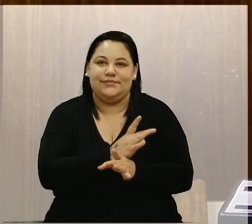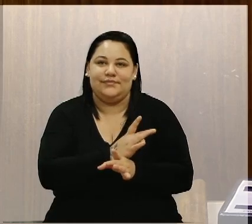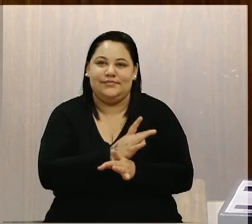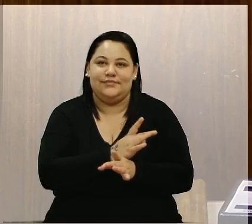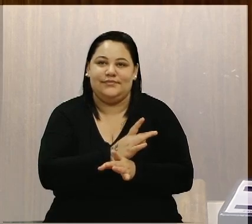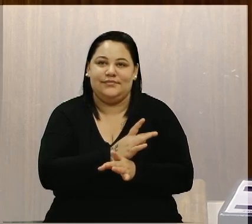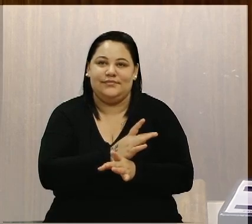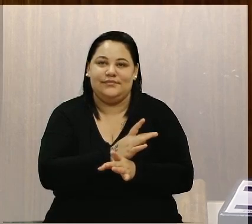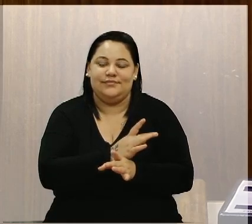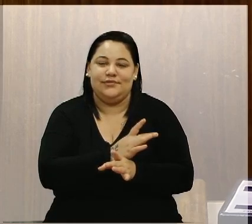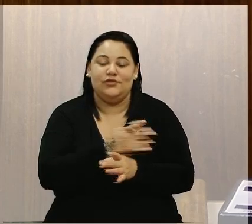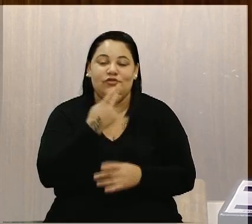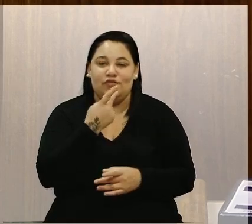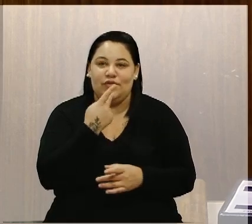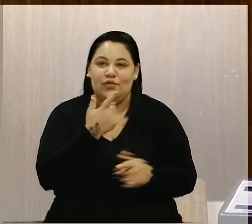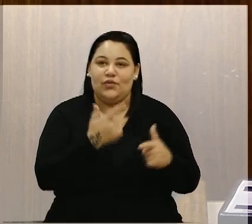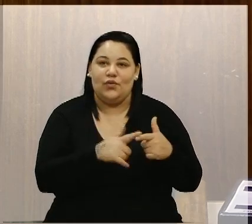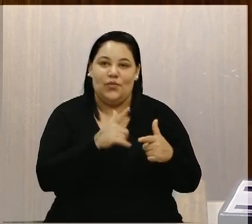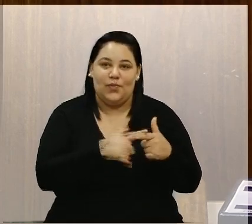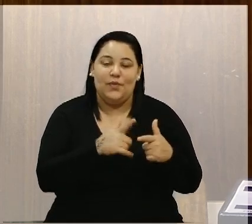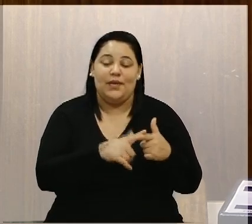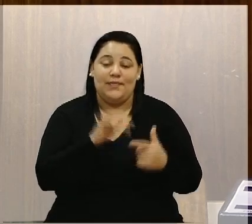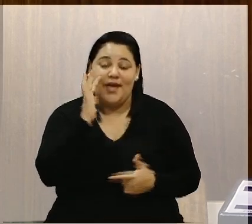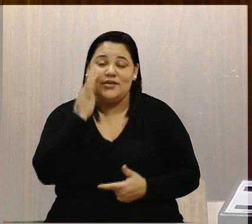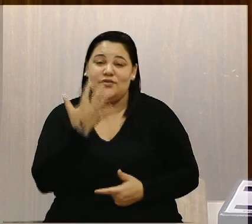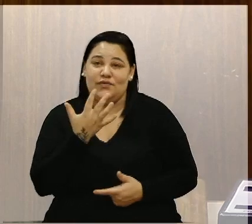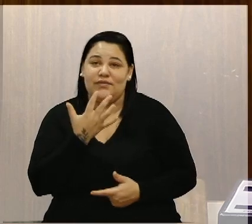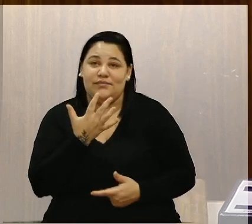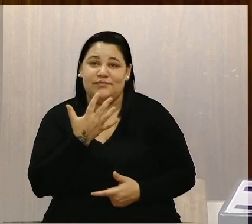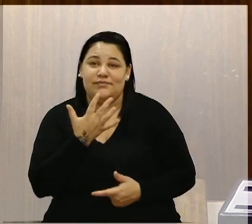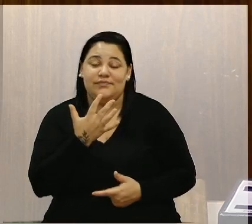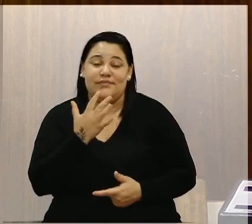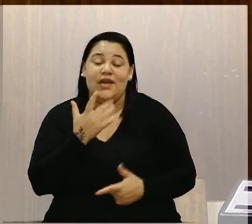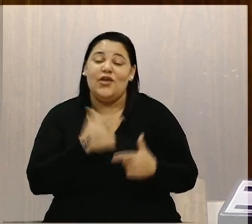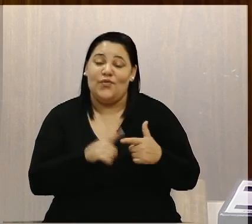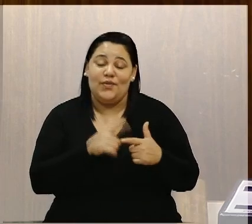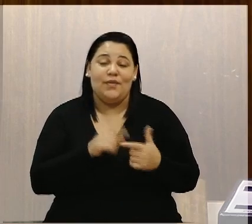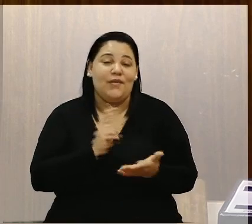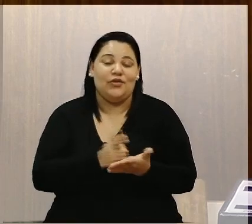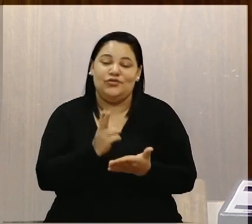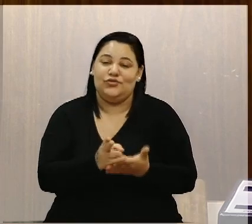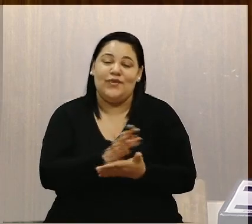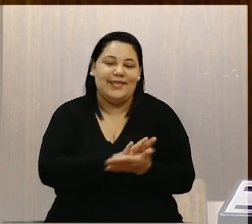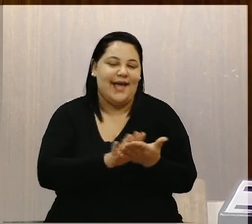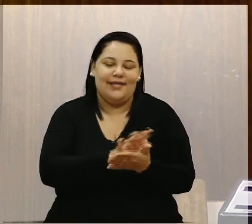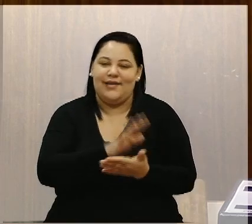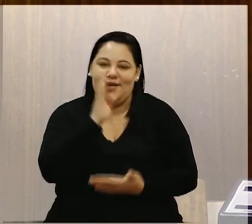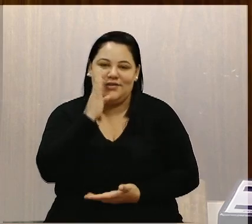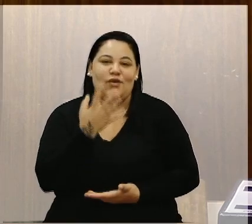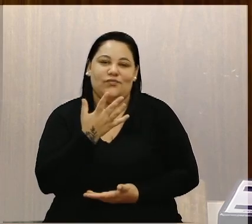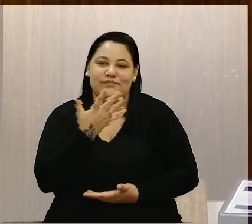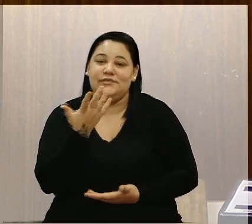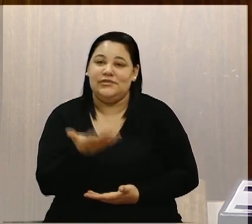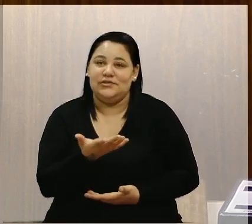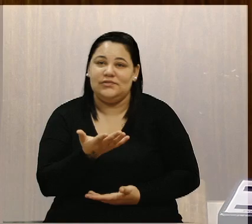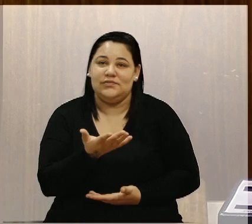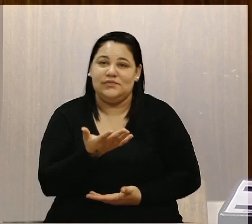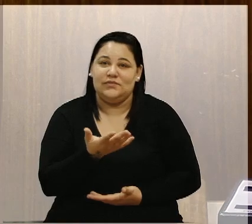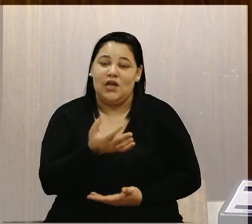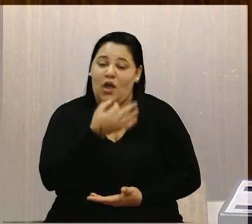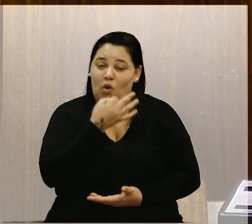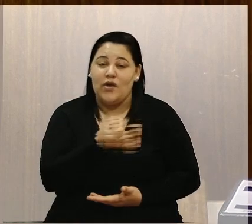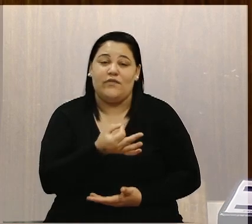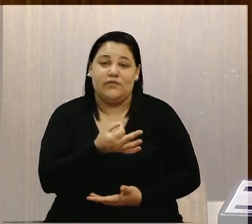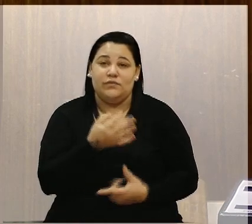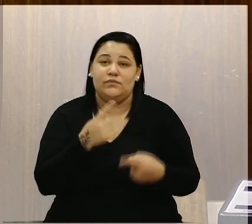para a pessoa que o problema iria ser solucionado e o problema segue sem solução. Então, isso também é um absurdo, mesmo conseguindo